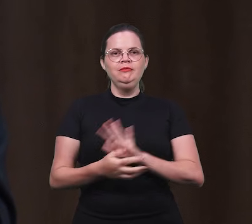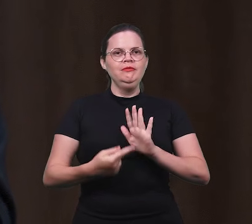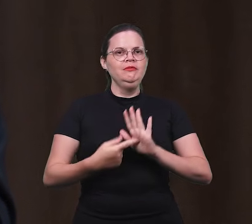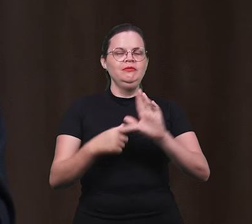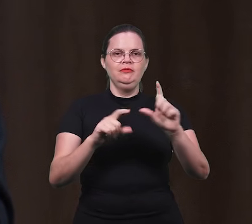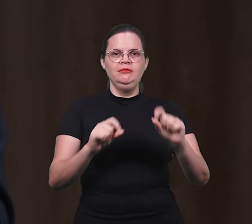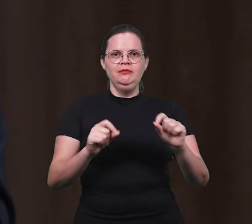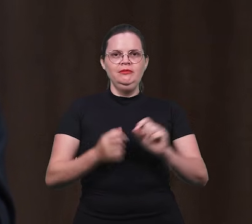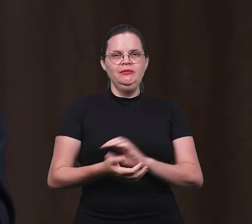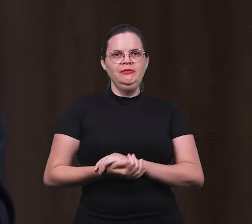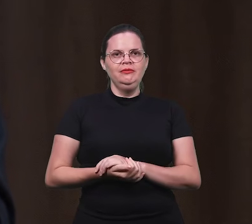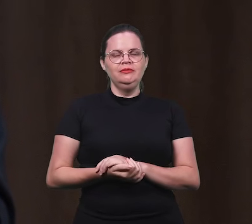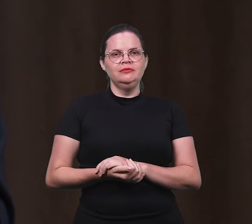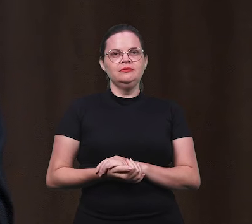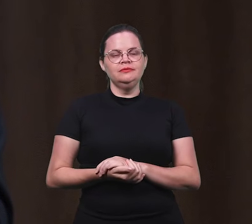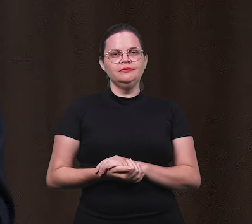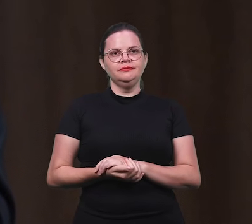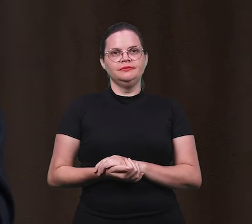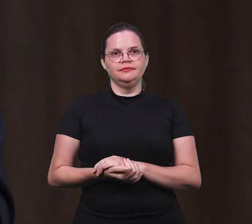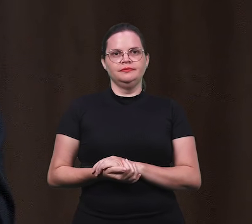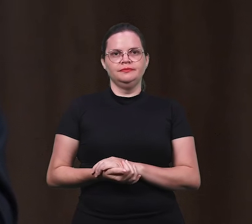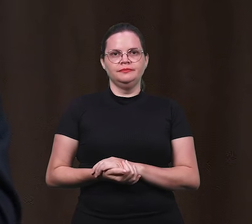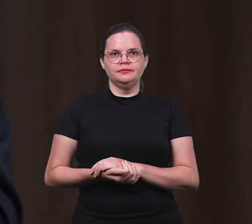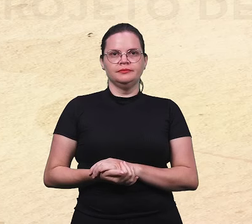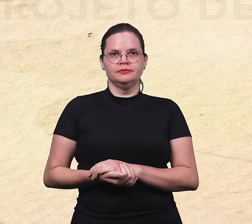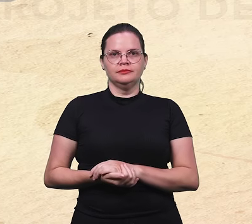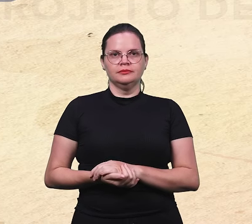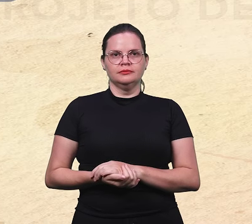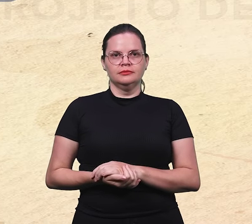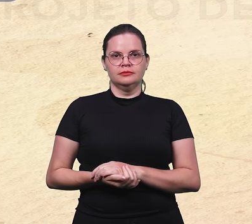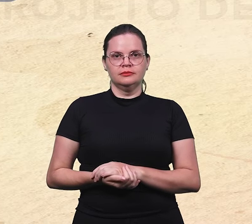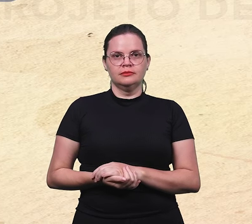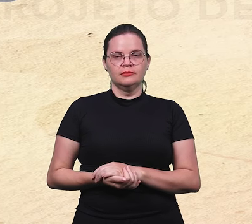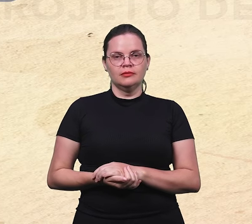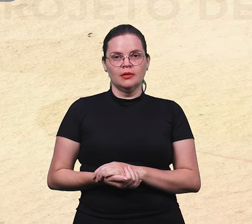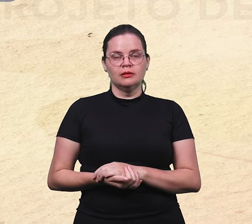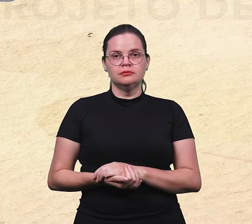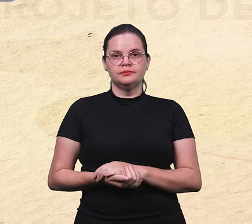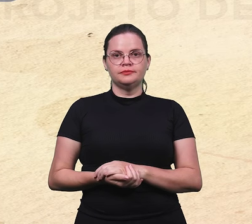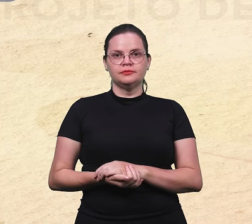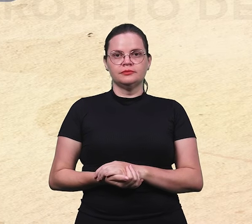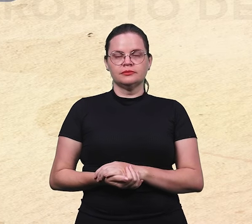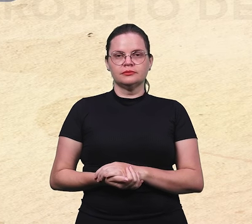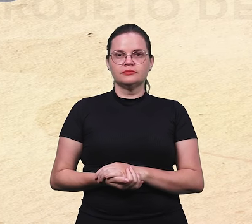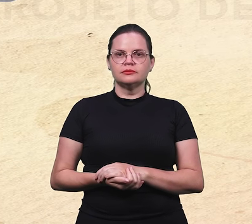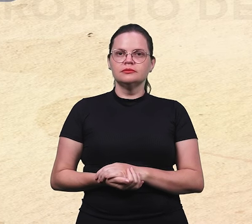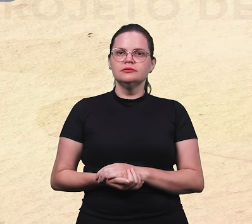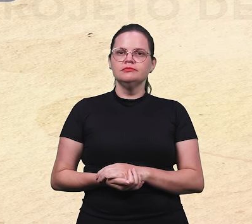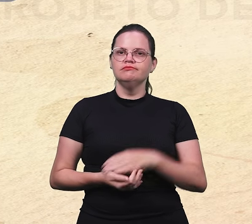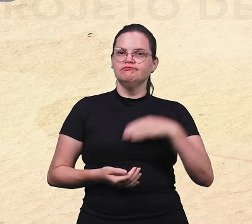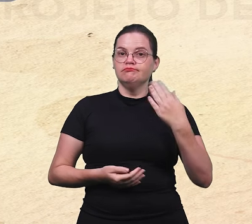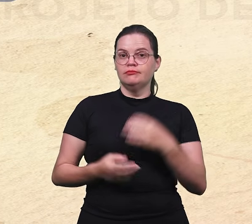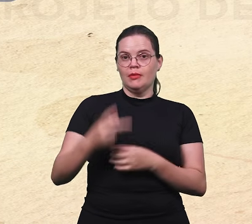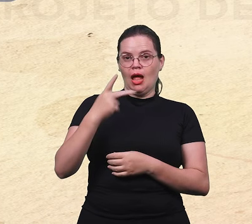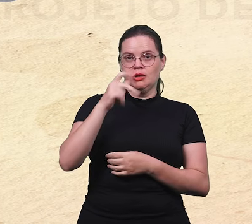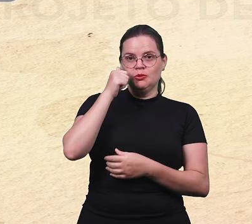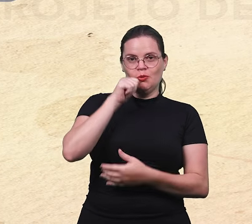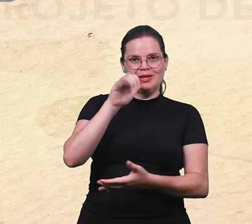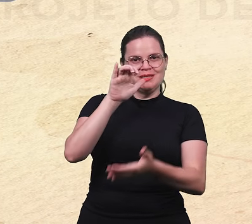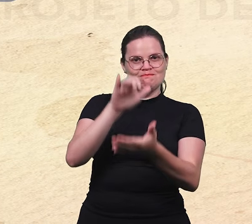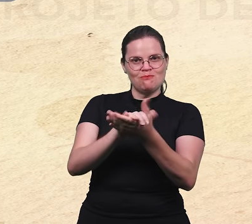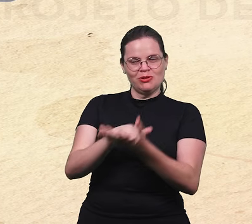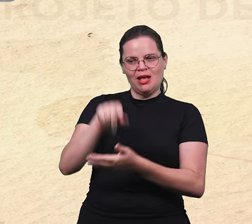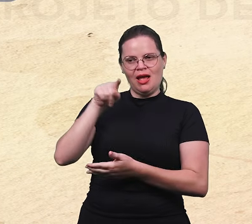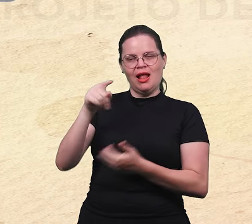128, que diz assim, a primeira parte: a tua mulher será como a